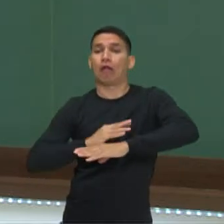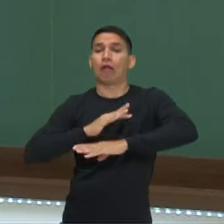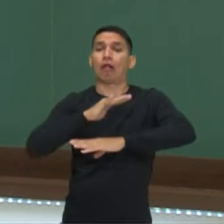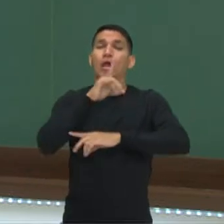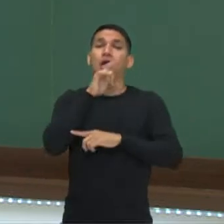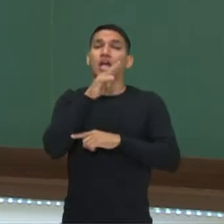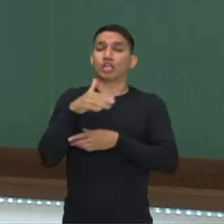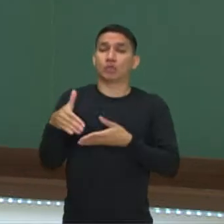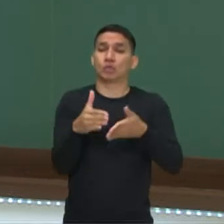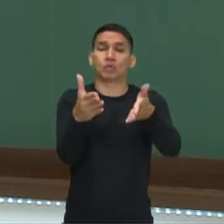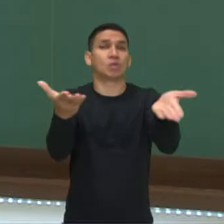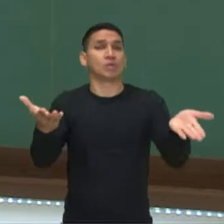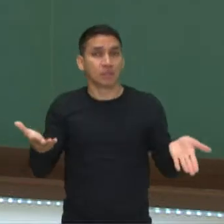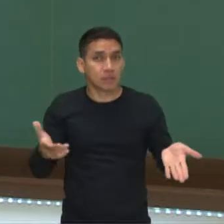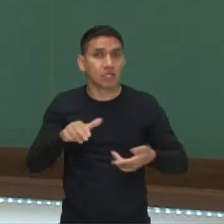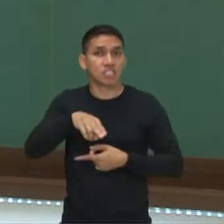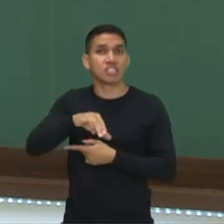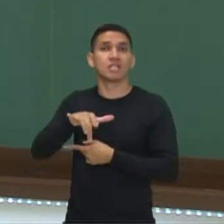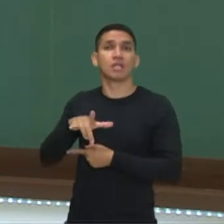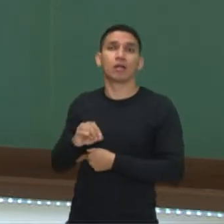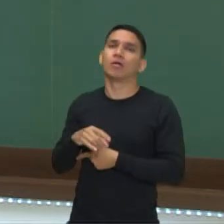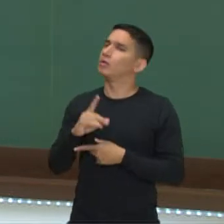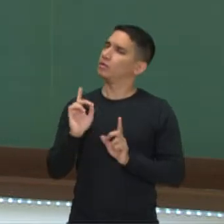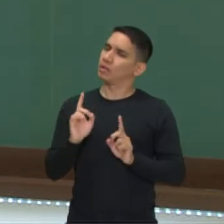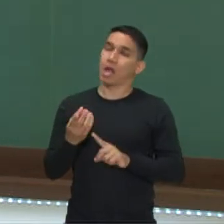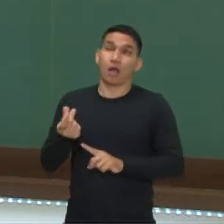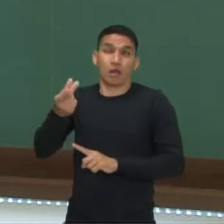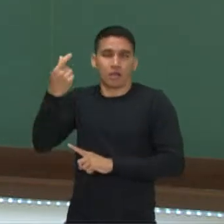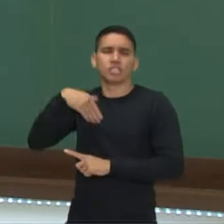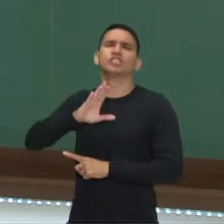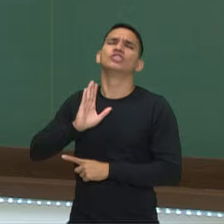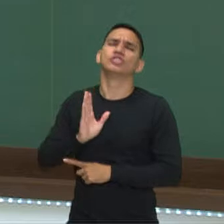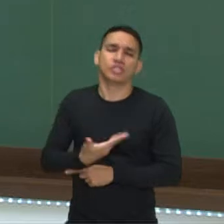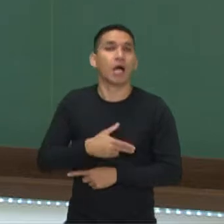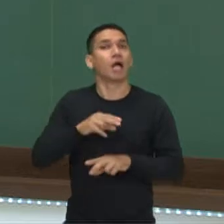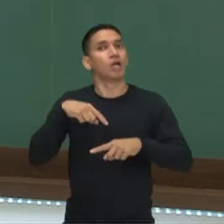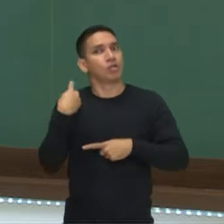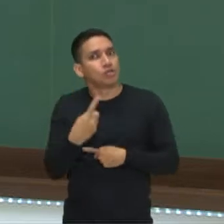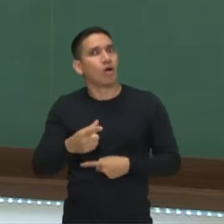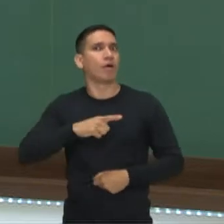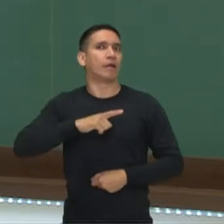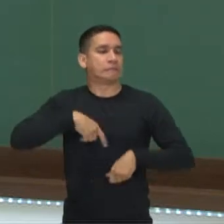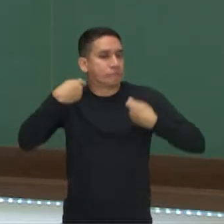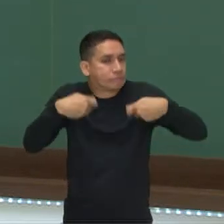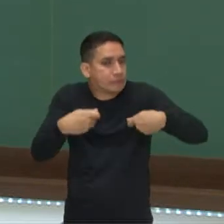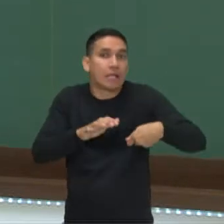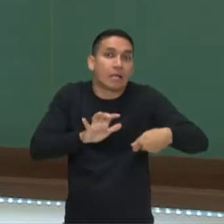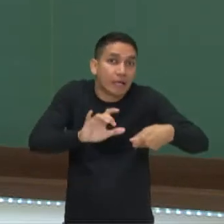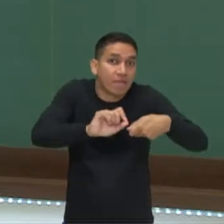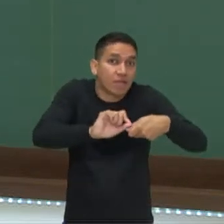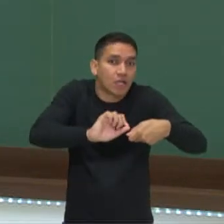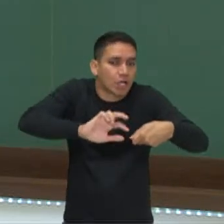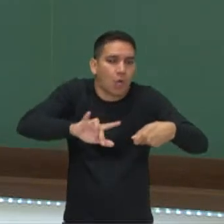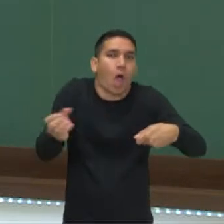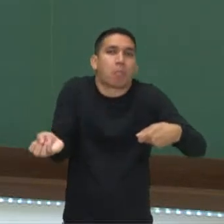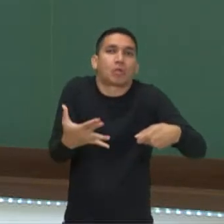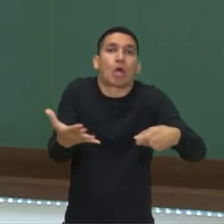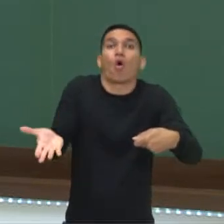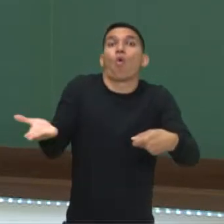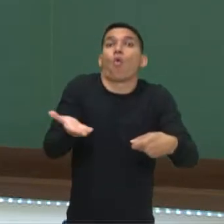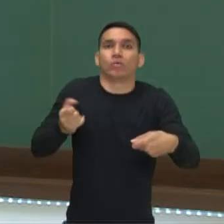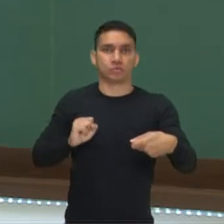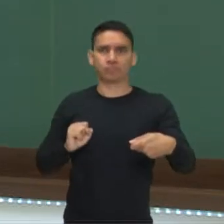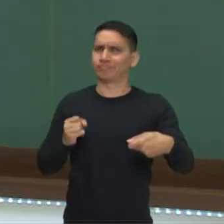Nilo. Então a gente tem essa necessidade de medir o tempo e não é uma necessidade dos dias de hoje, Lá